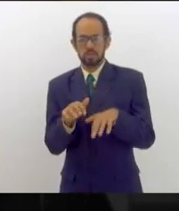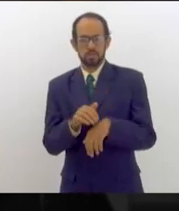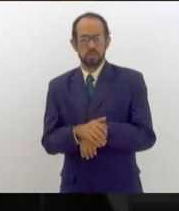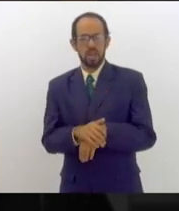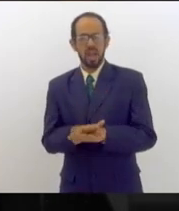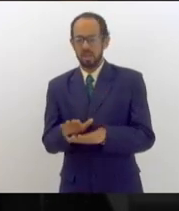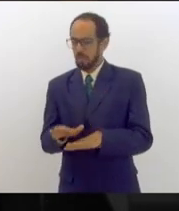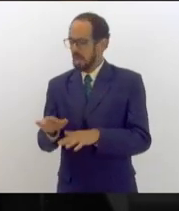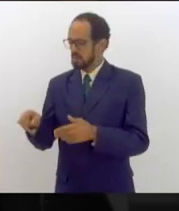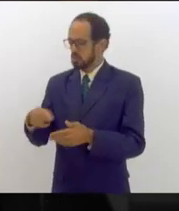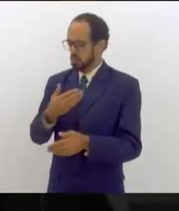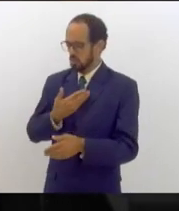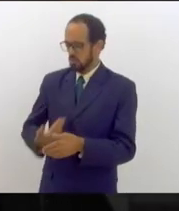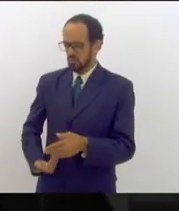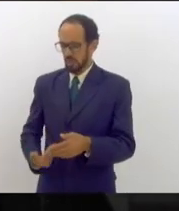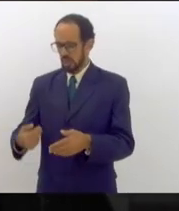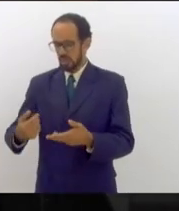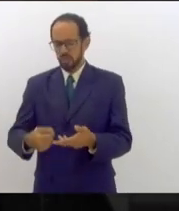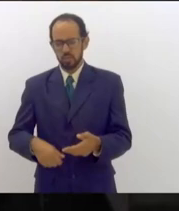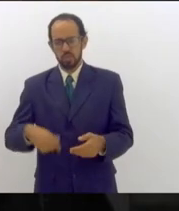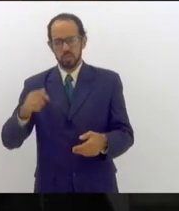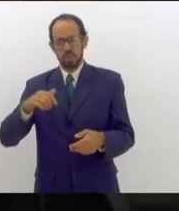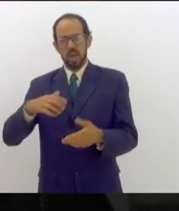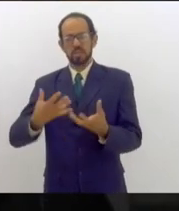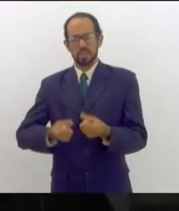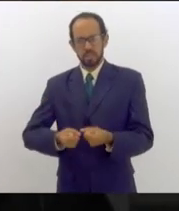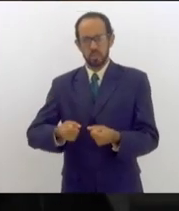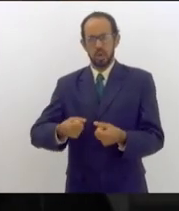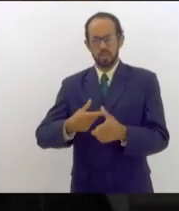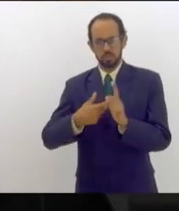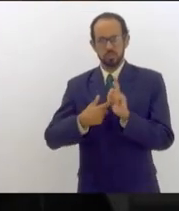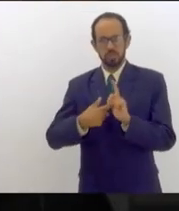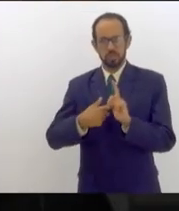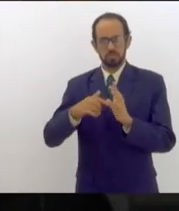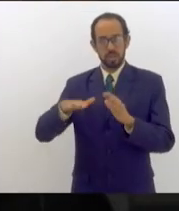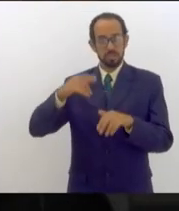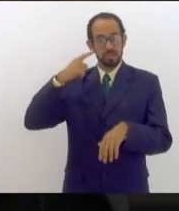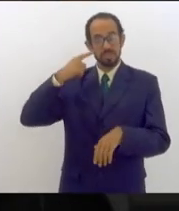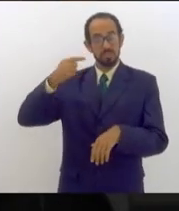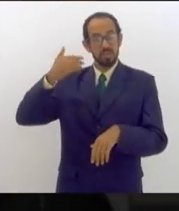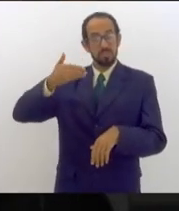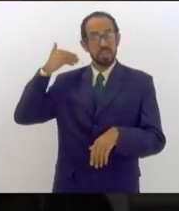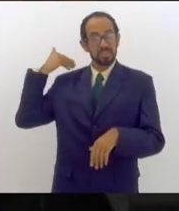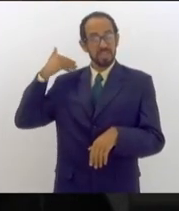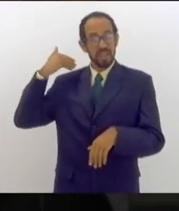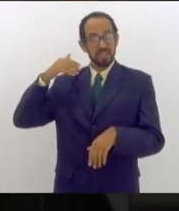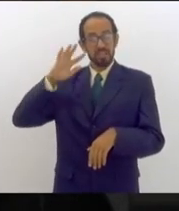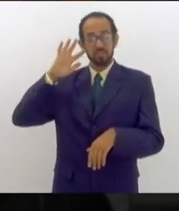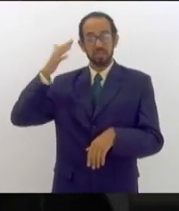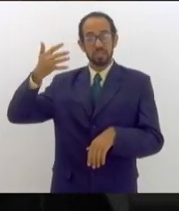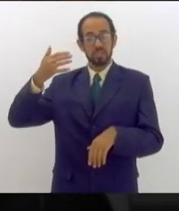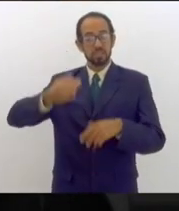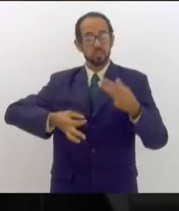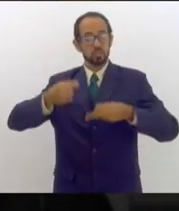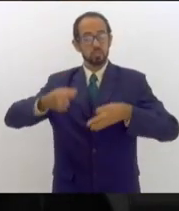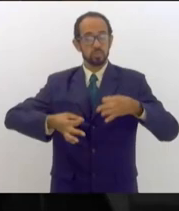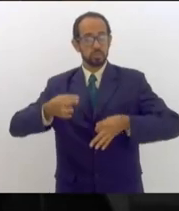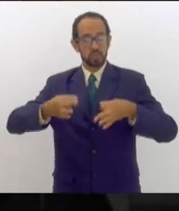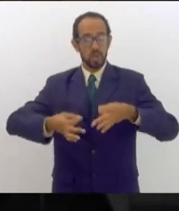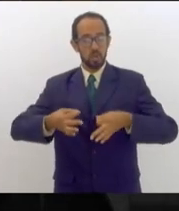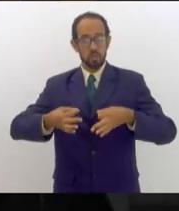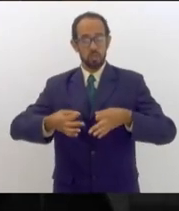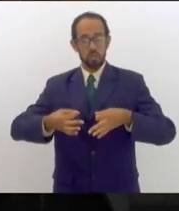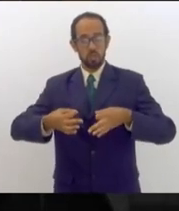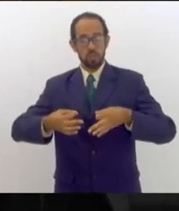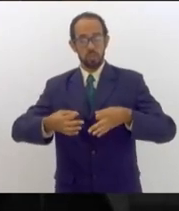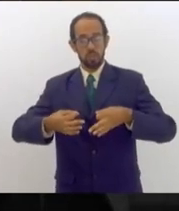considera que a dívida com a CCR legítima semana passada saiu uma decisão judicial contestando a